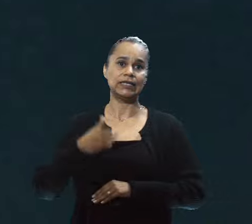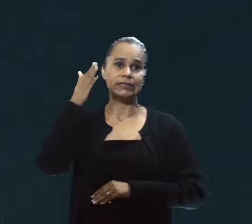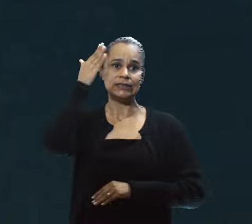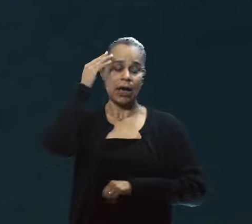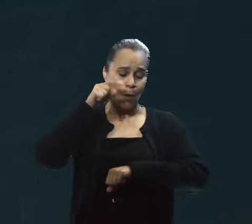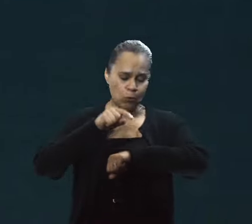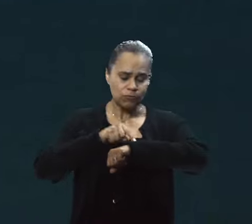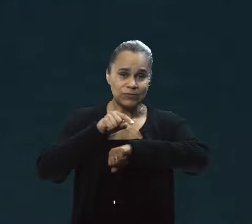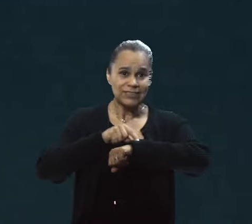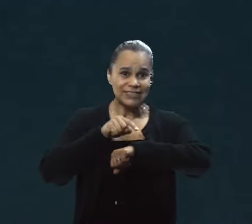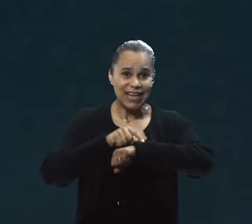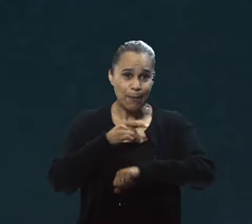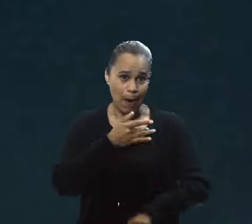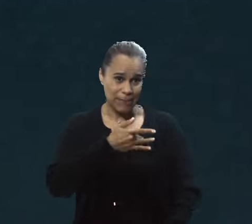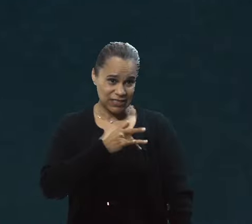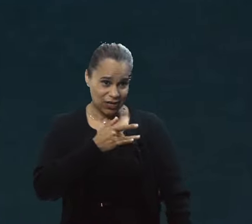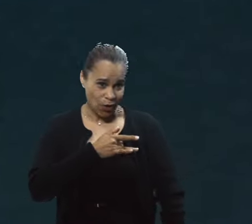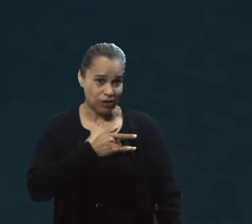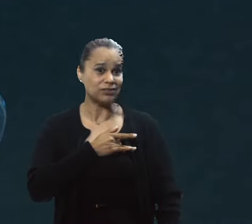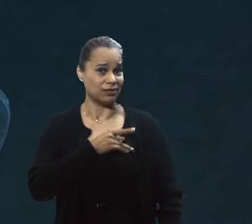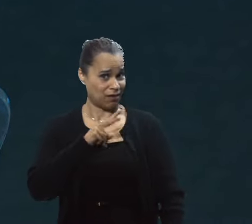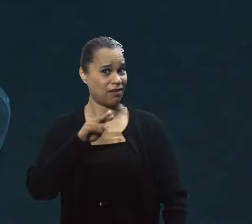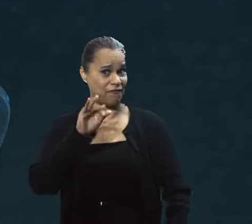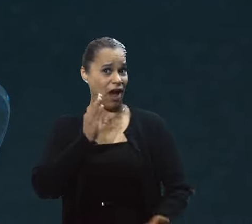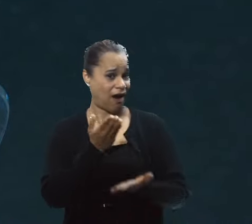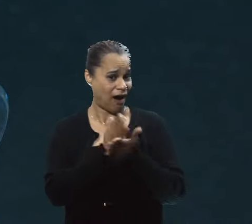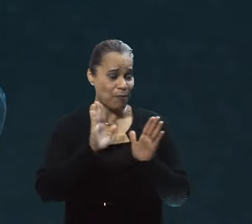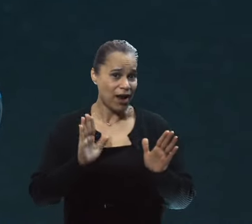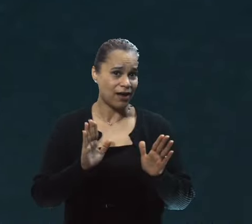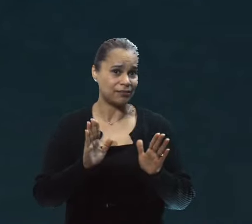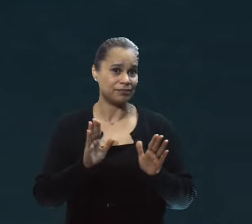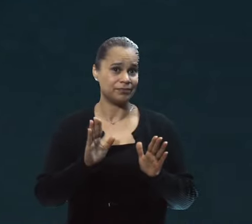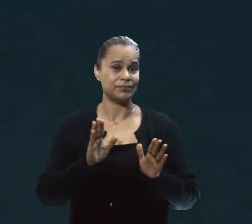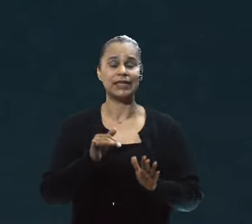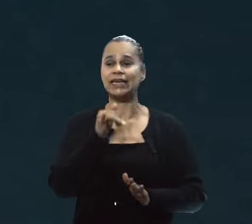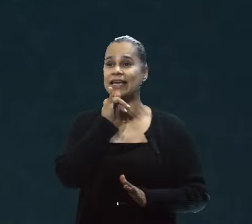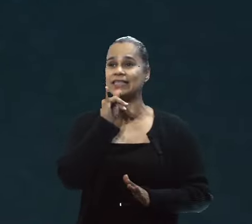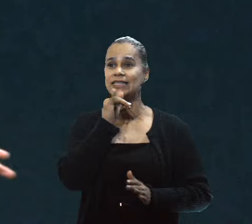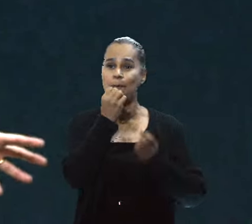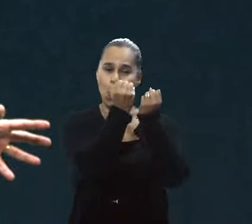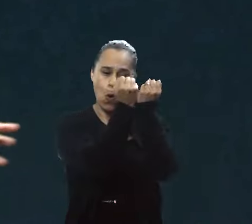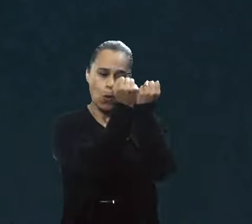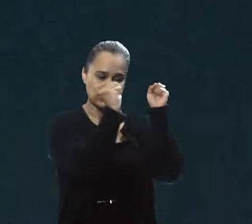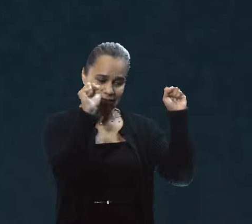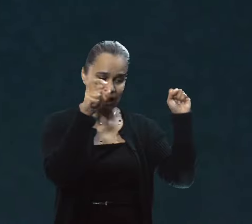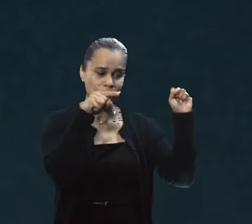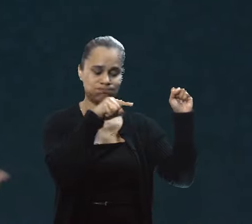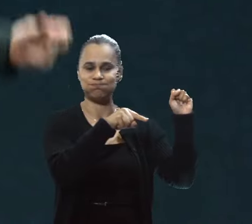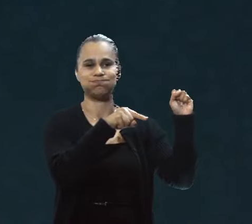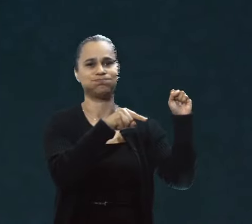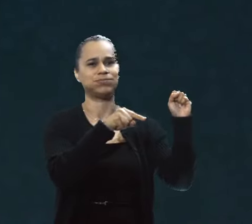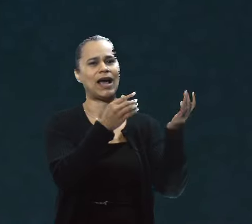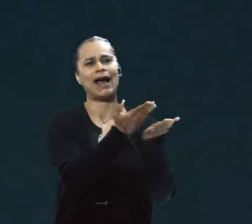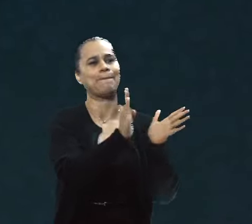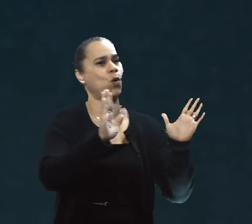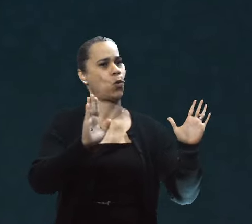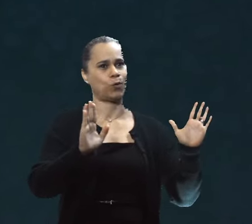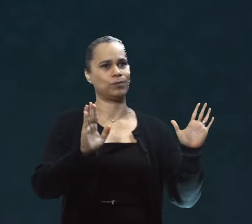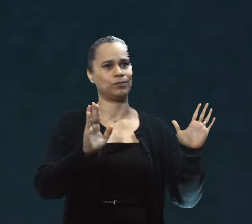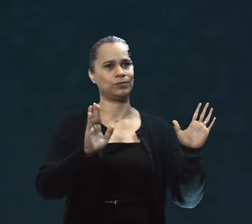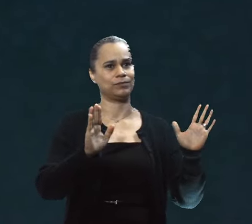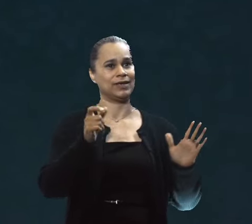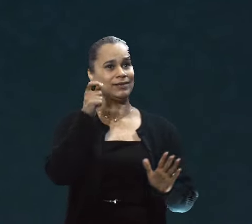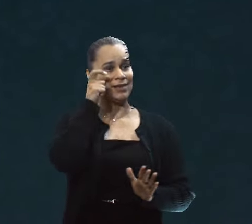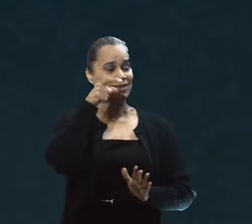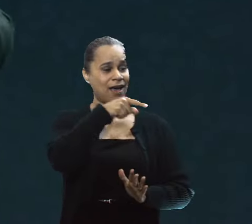da misericórdia, uma hora acaba. Acabou para Sansão. E é interessante que ele vai para